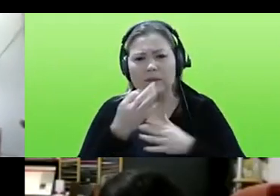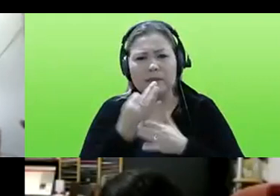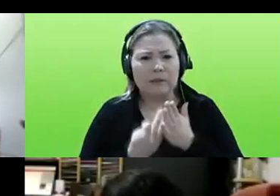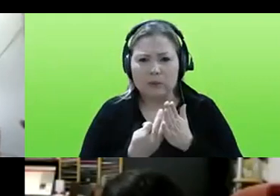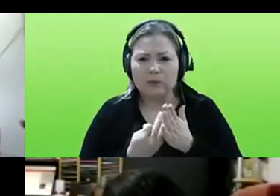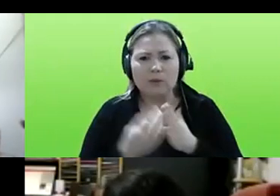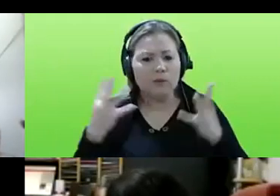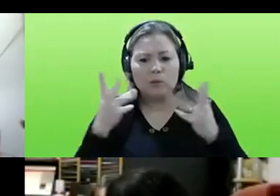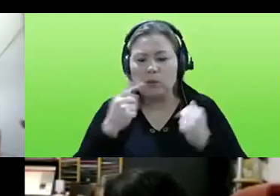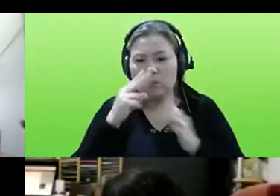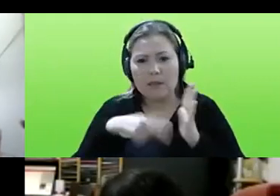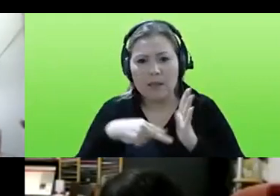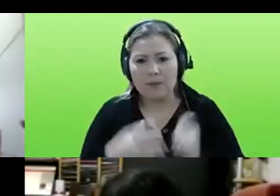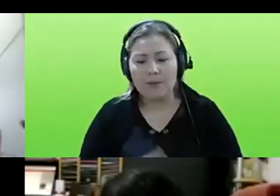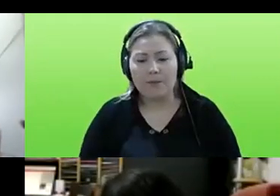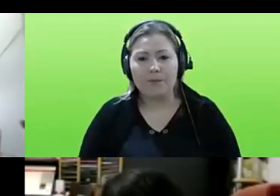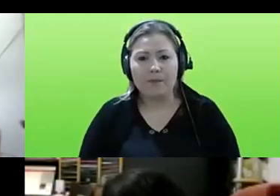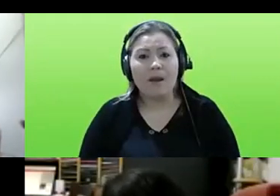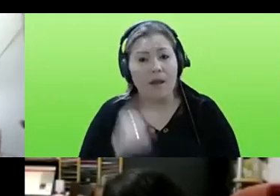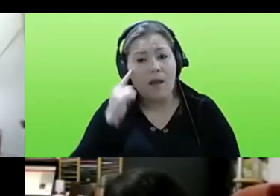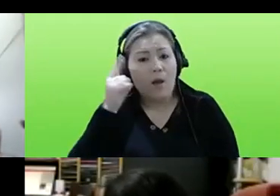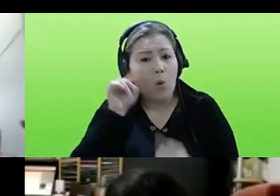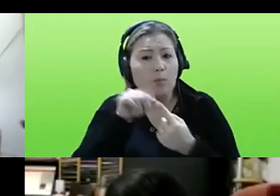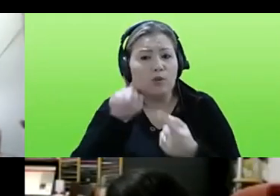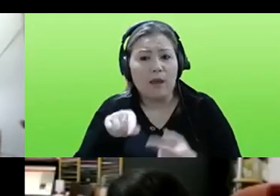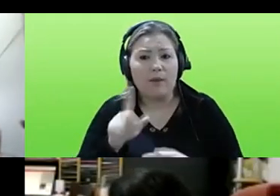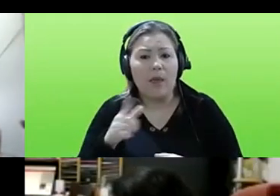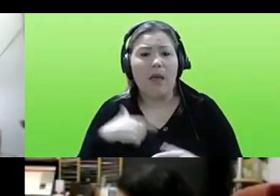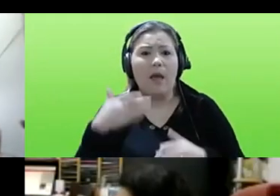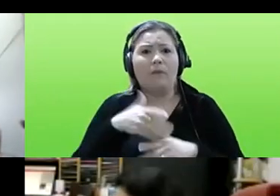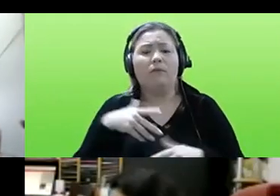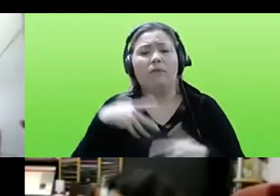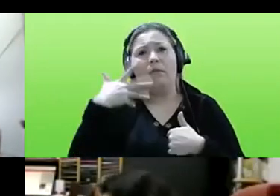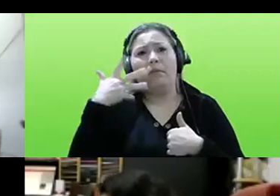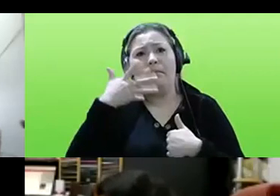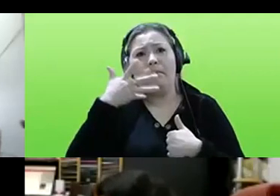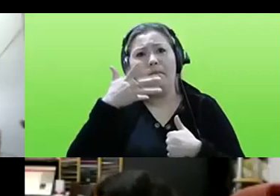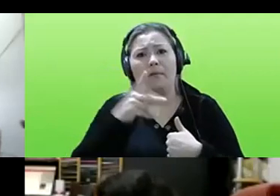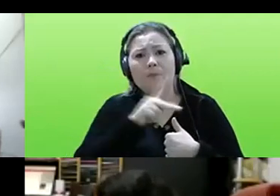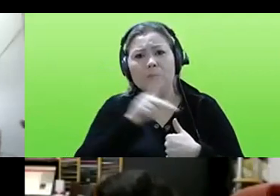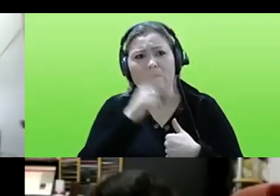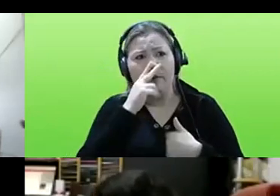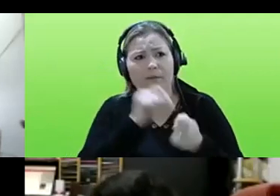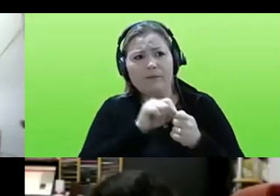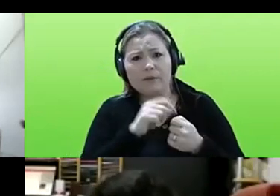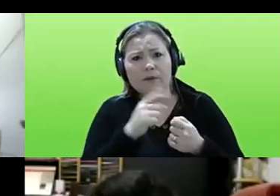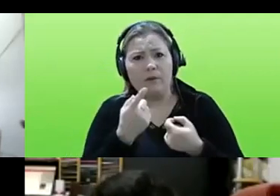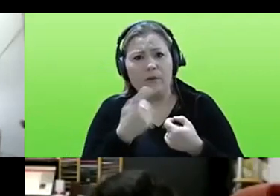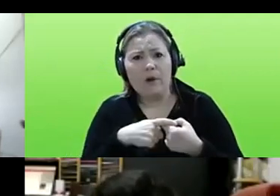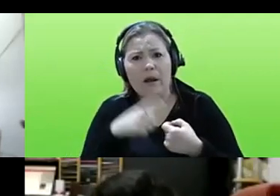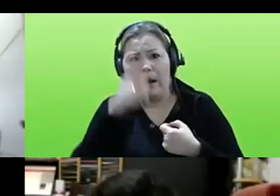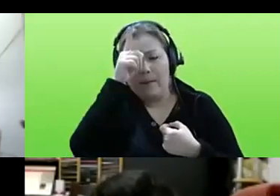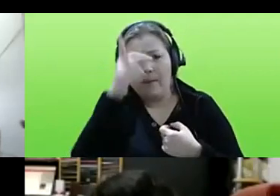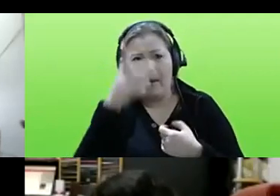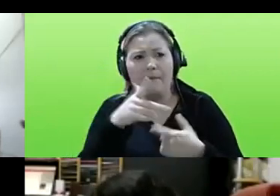todos leram, não é? A ideia é essa. Ninguém vai chegar aqui dizendo, olha, o professor Emil acabou de voltar da Alemanha e vai